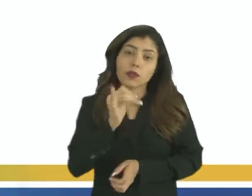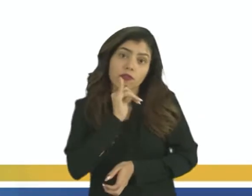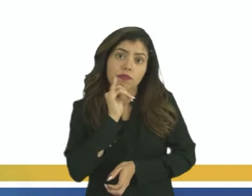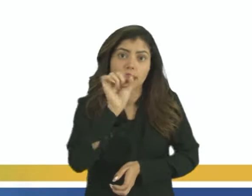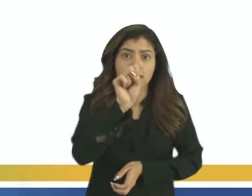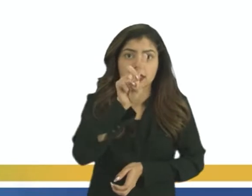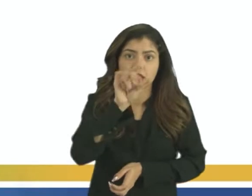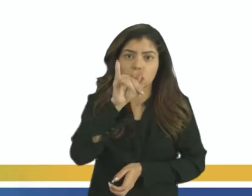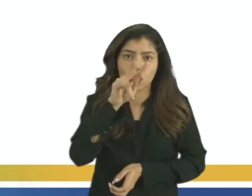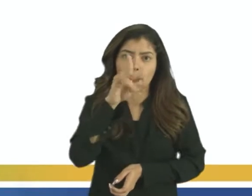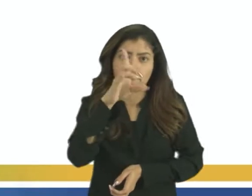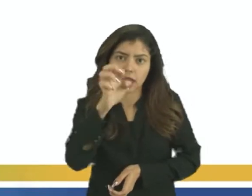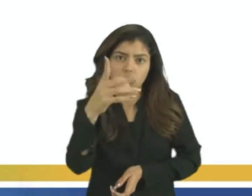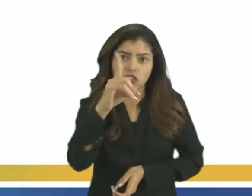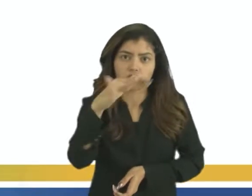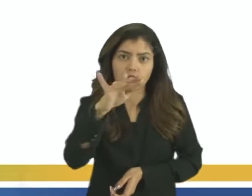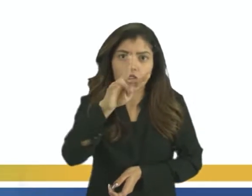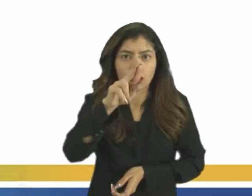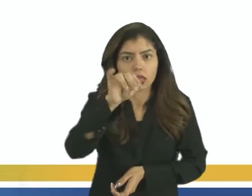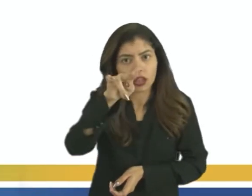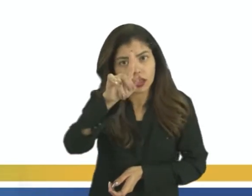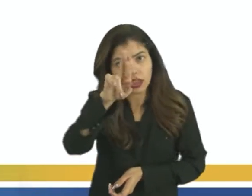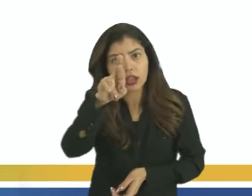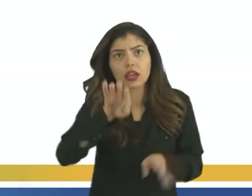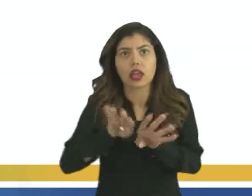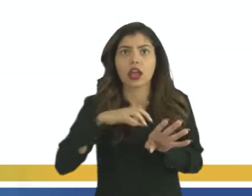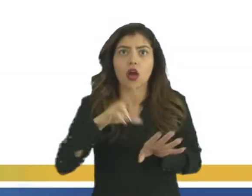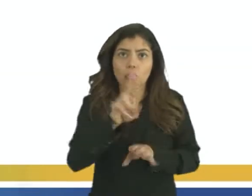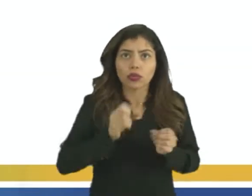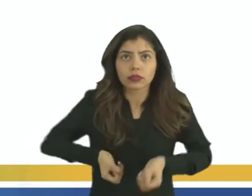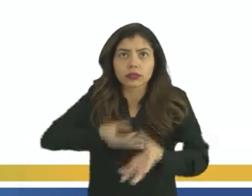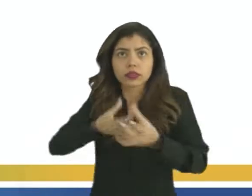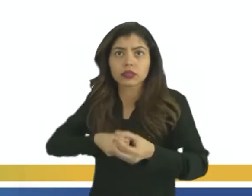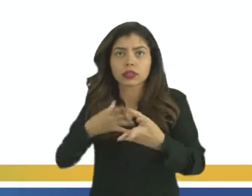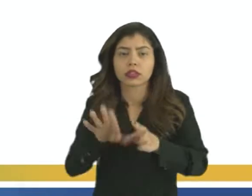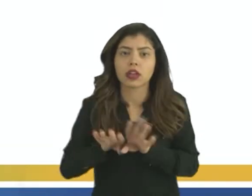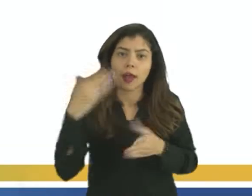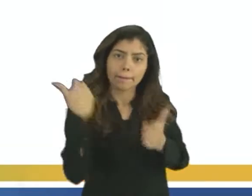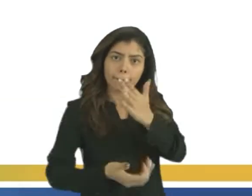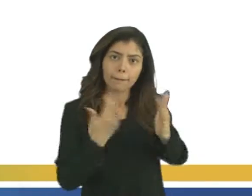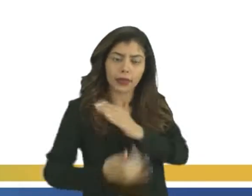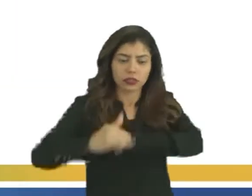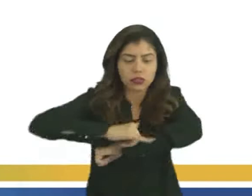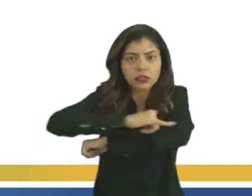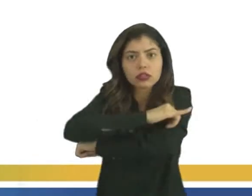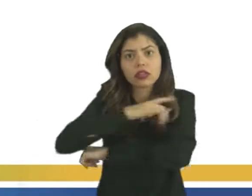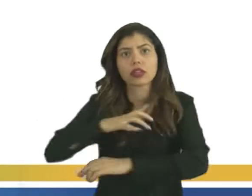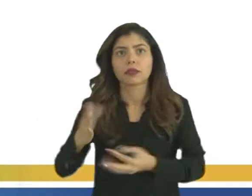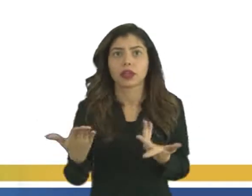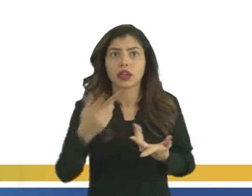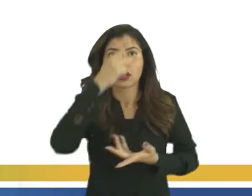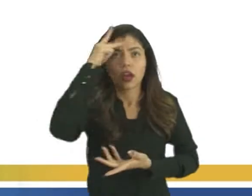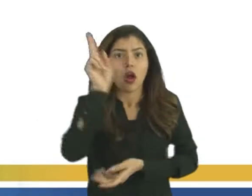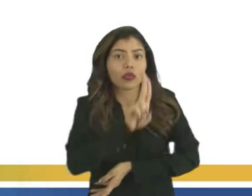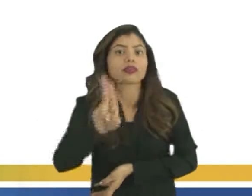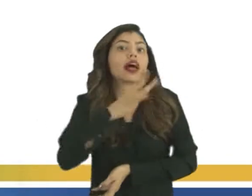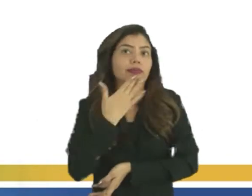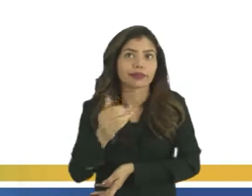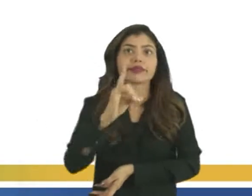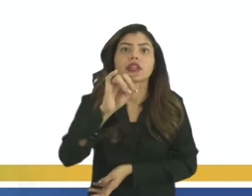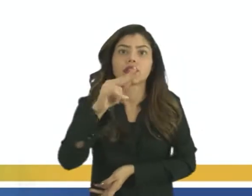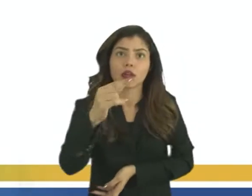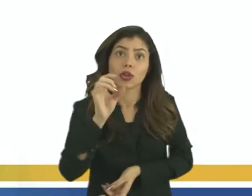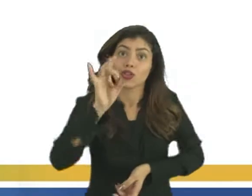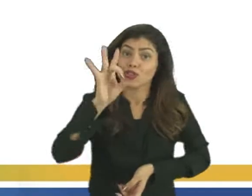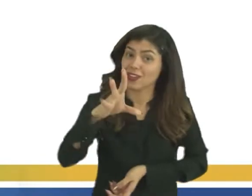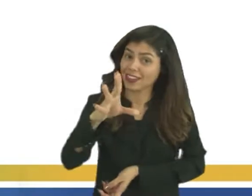Turner. Mas como mostraram em 1990, ele também estimula o ganho muscular e perda de gordura, o que motivou o seu uso para doping. Pena